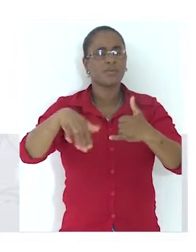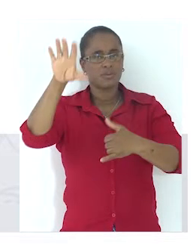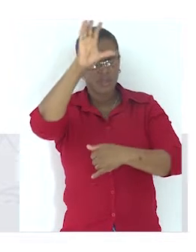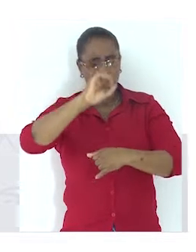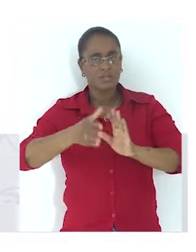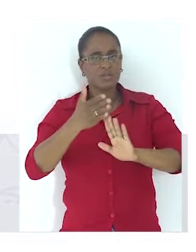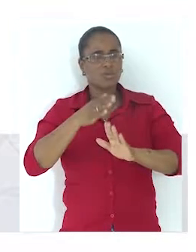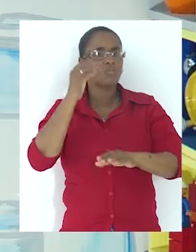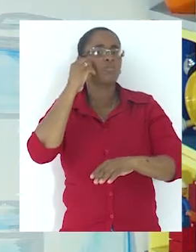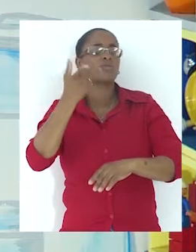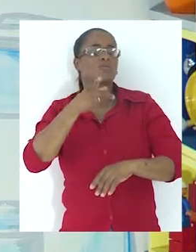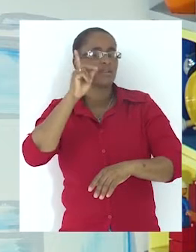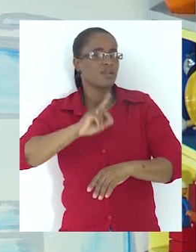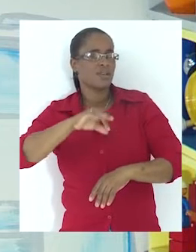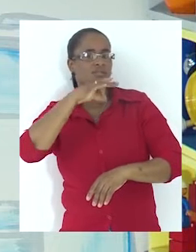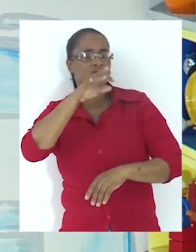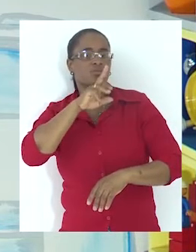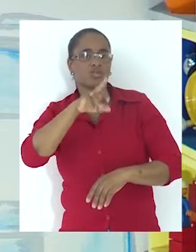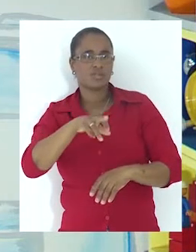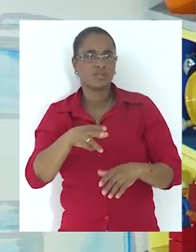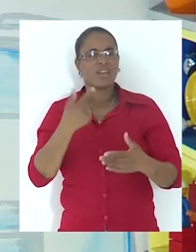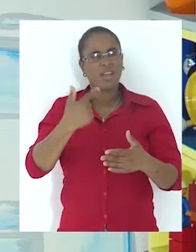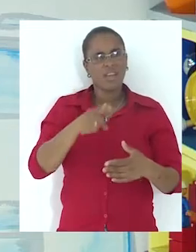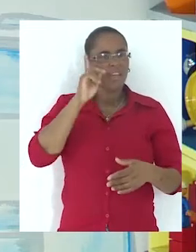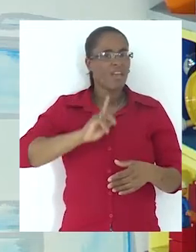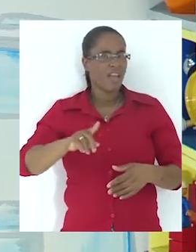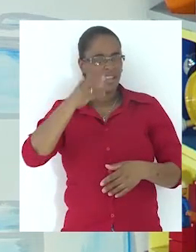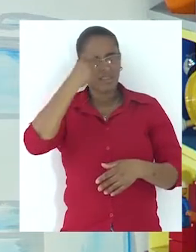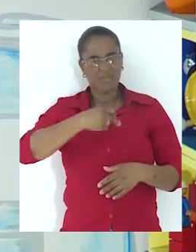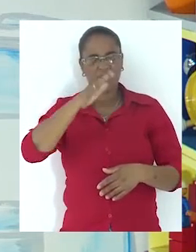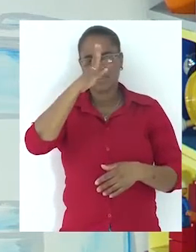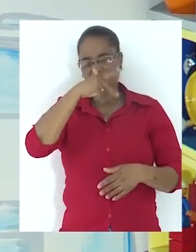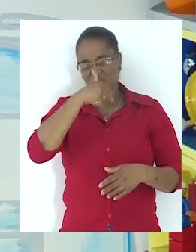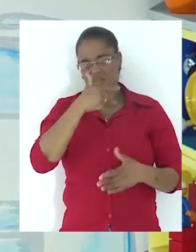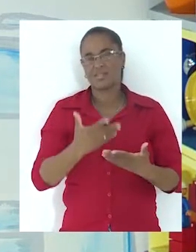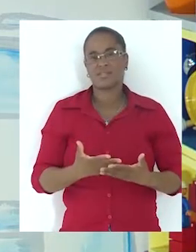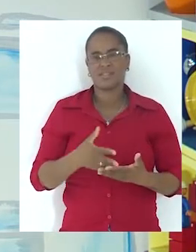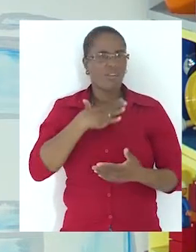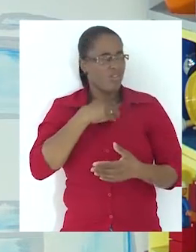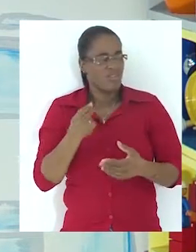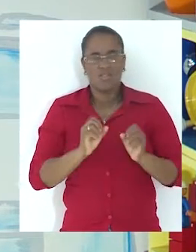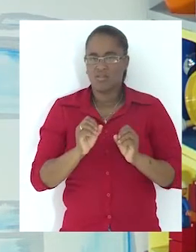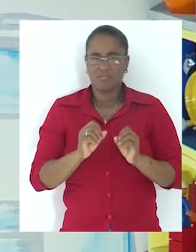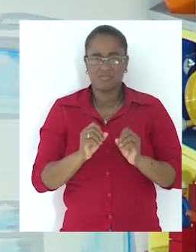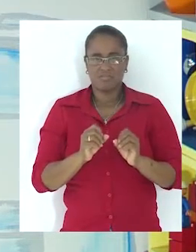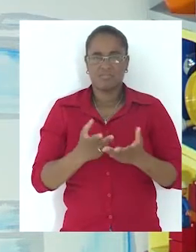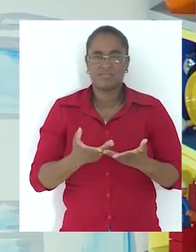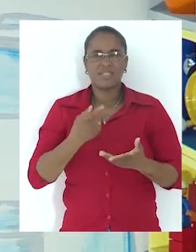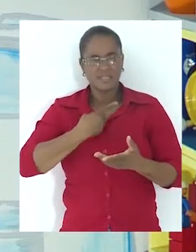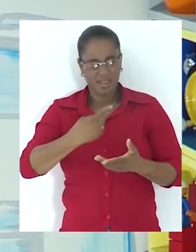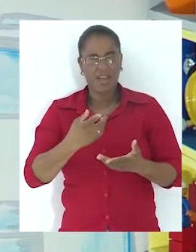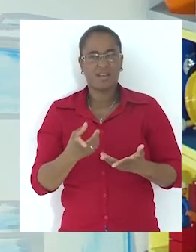se posicionou? Vamos lá, ela ficou triste, ficou desanimada, não gostou?